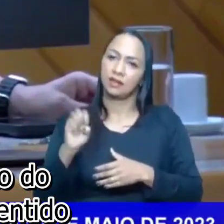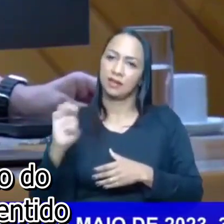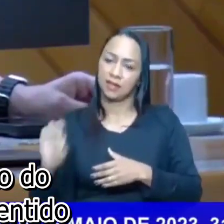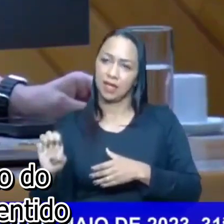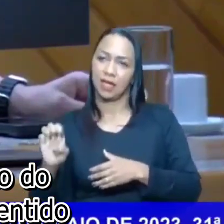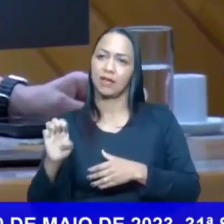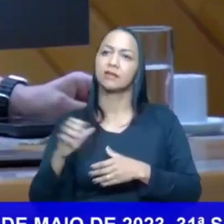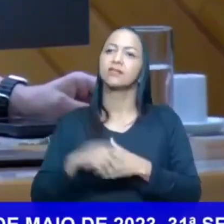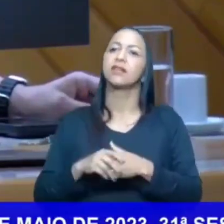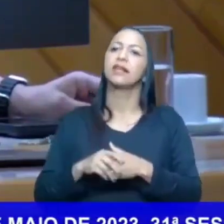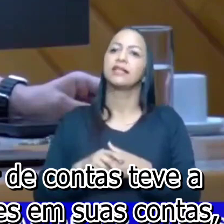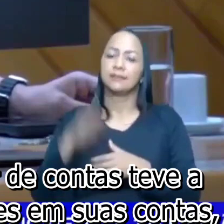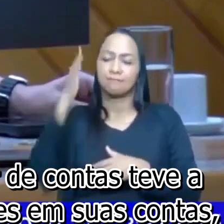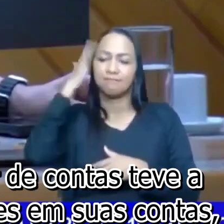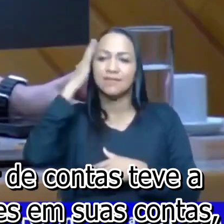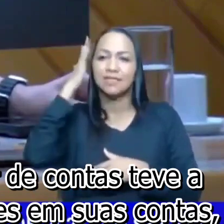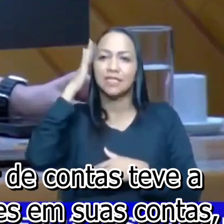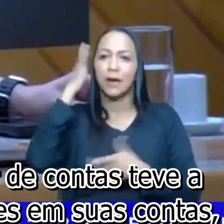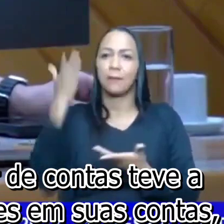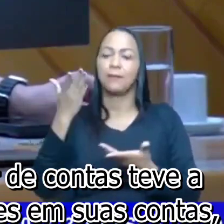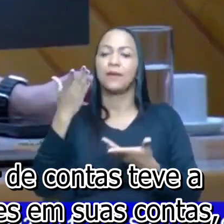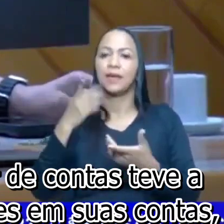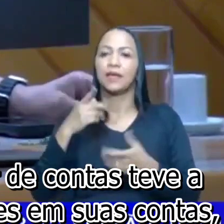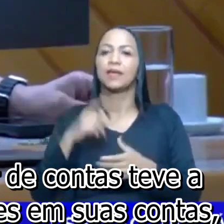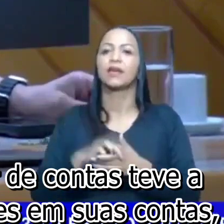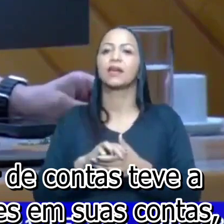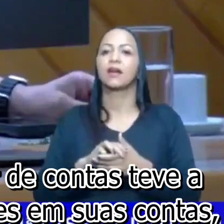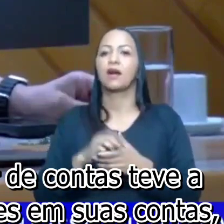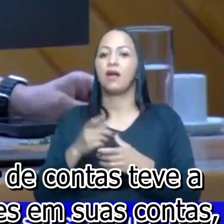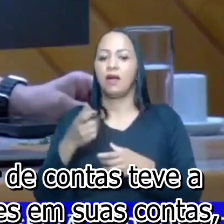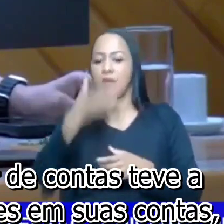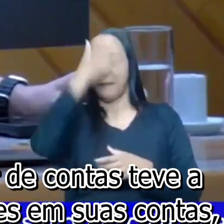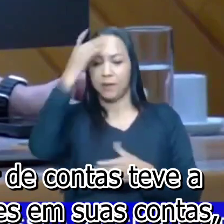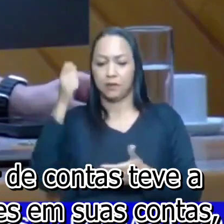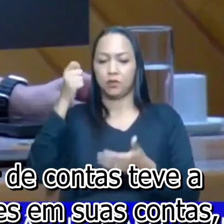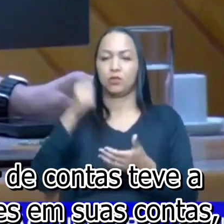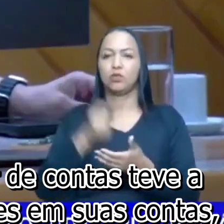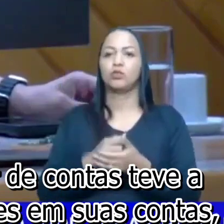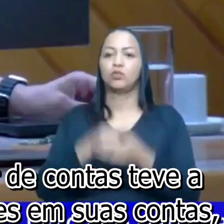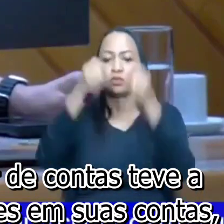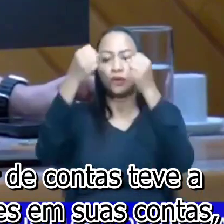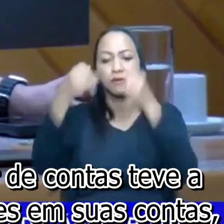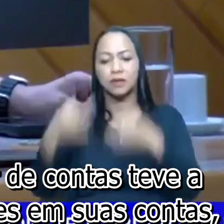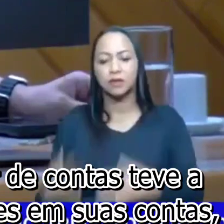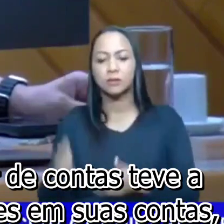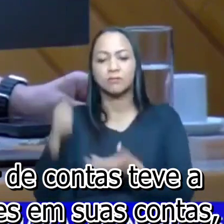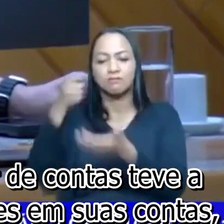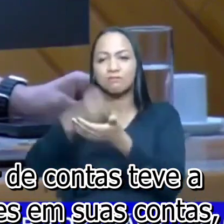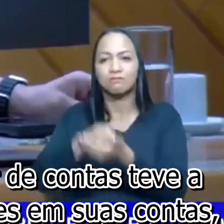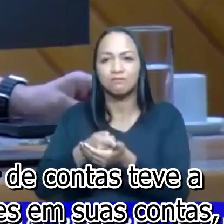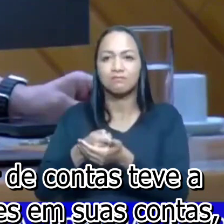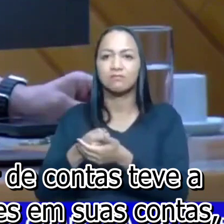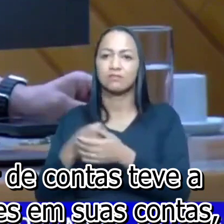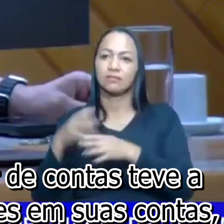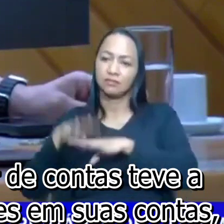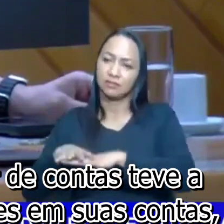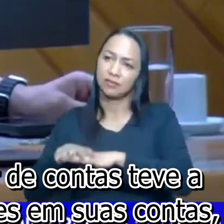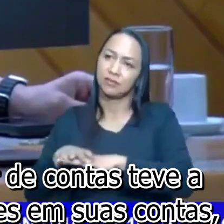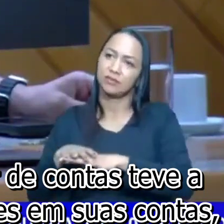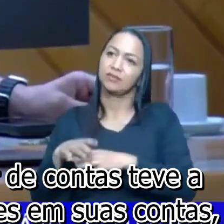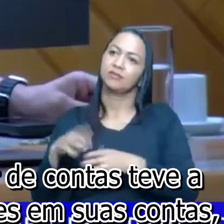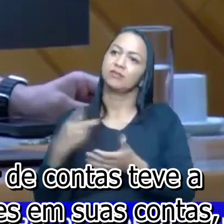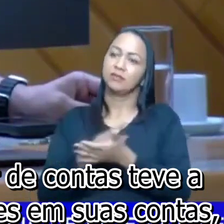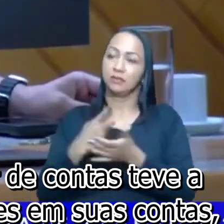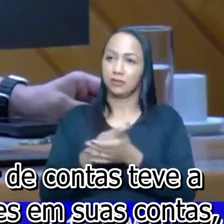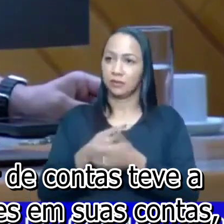sentido de reconhecer a preclusão nos casos em que o prestador de contas teve oportunidade específica para sanar os defeitos existentes em